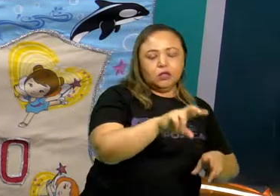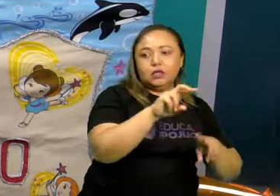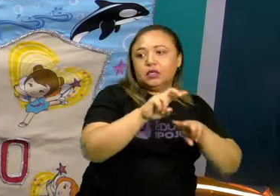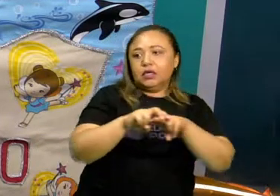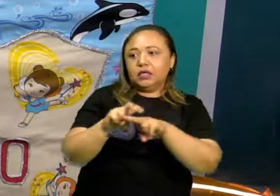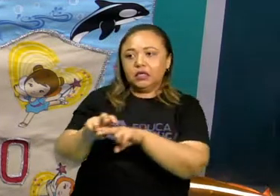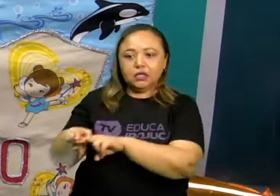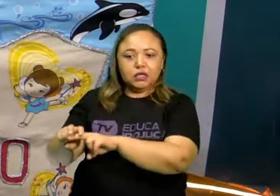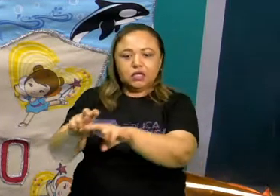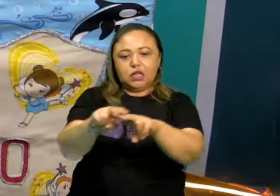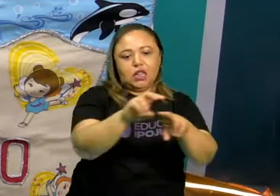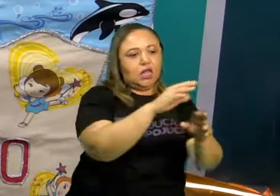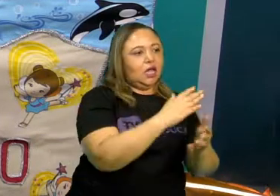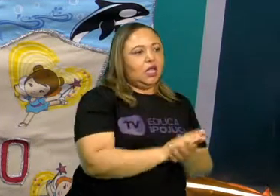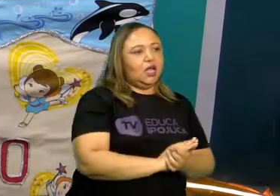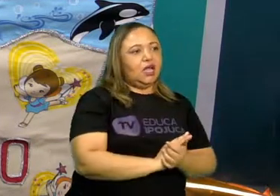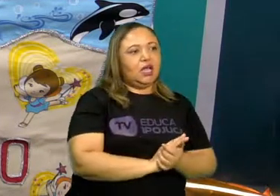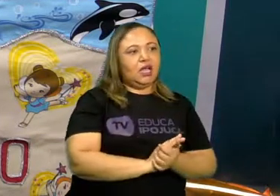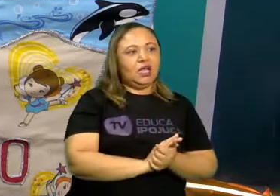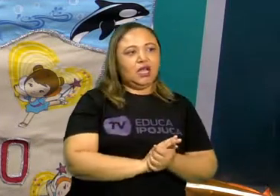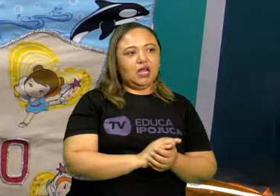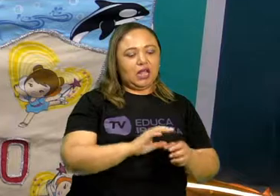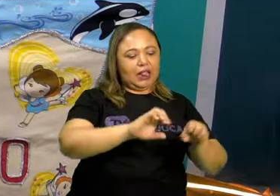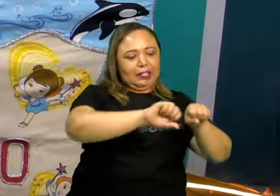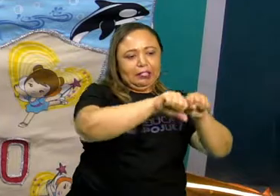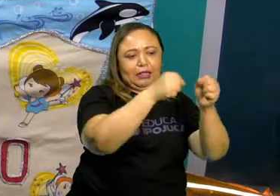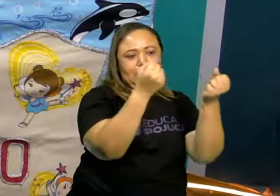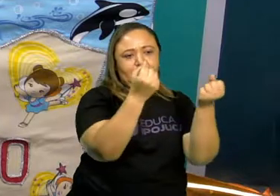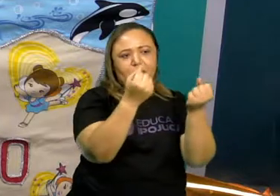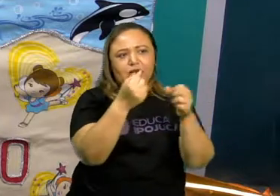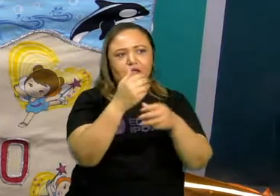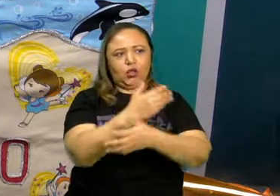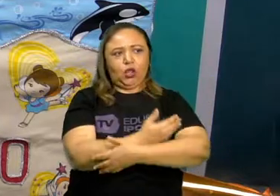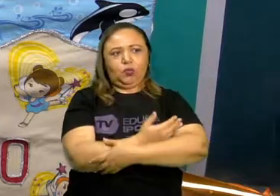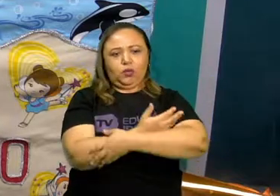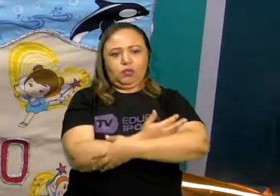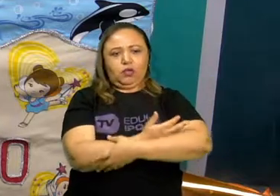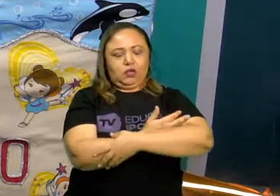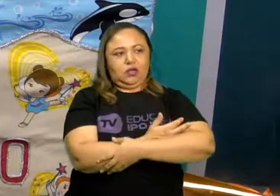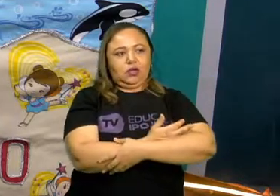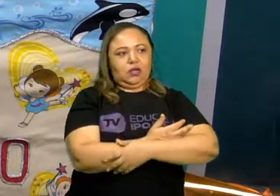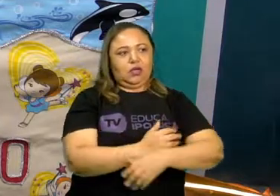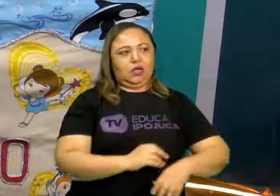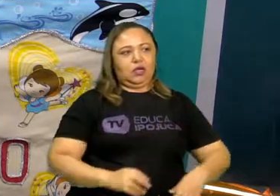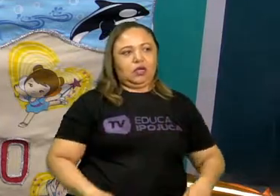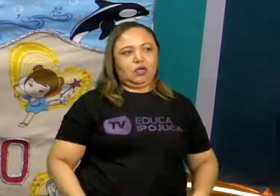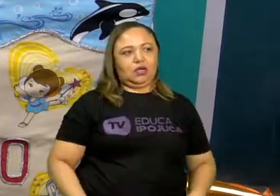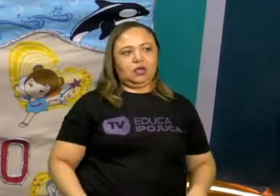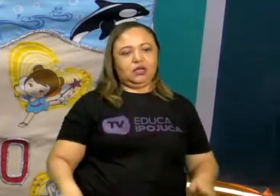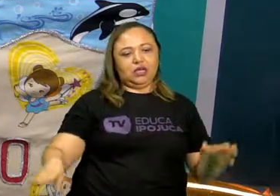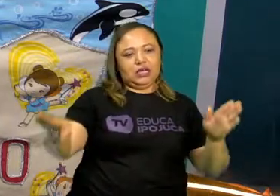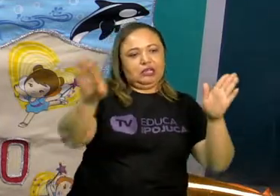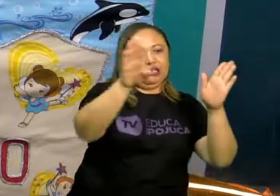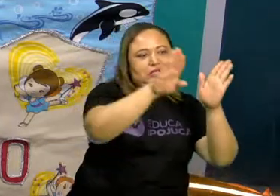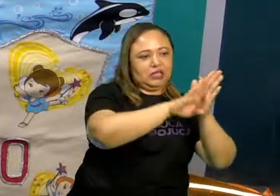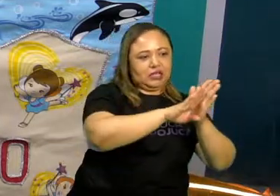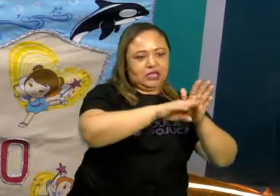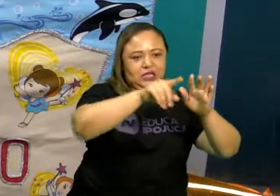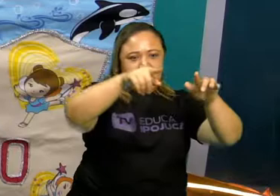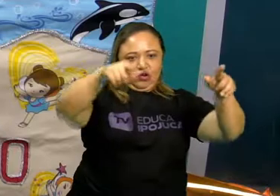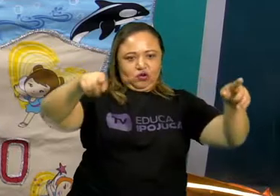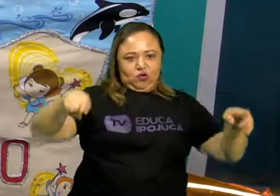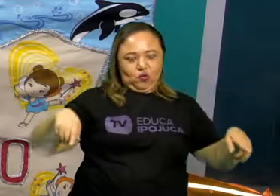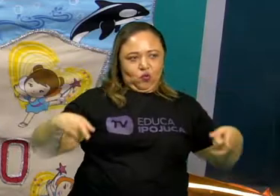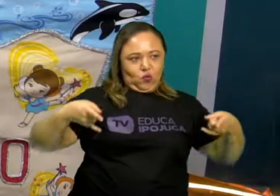As cadeiras também. E o pior, tinha quebrado a do bebê urso. Aí, quando chegou na